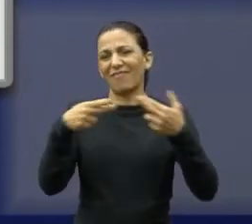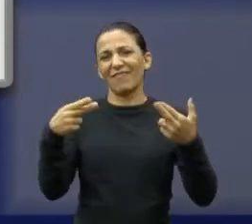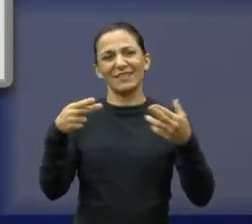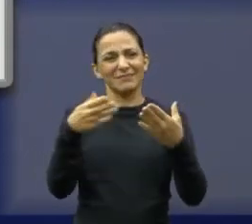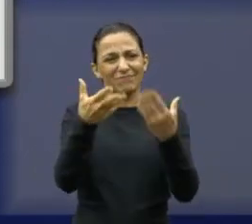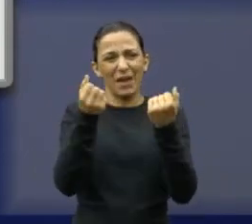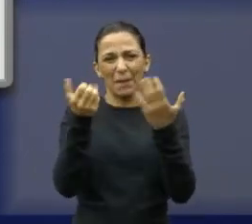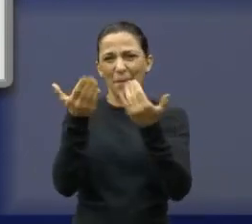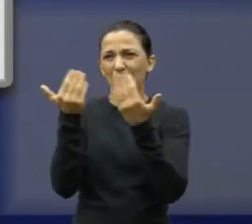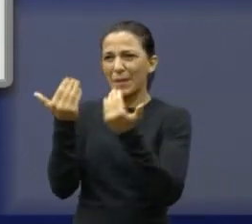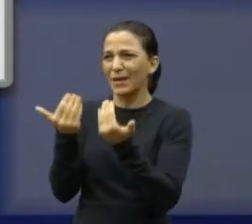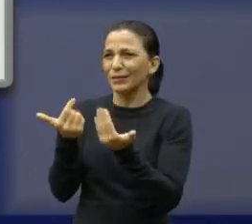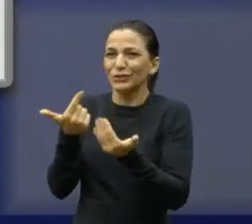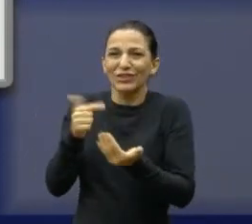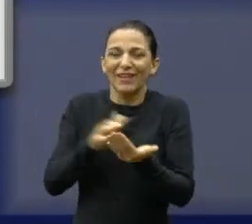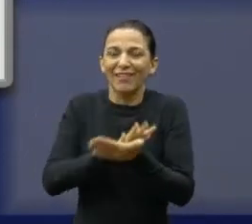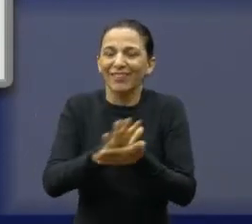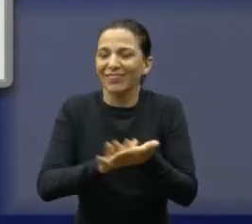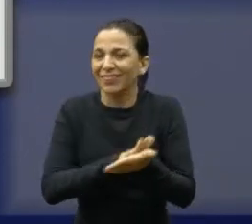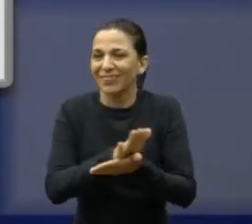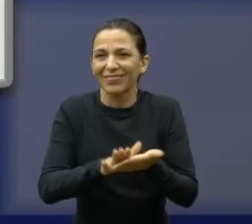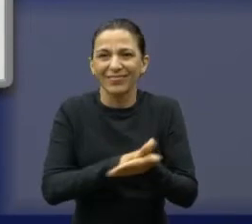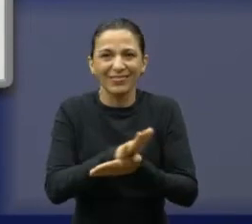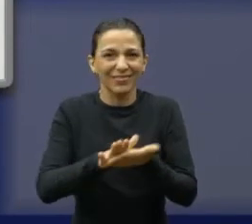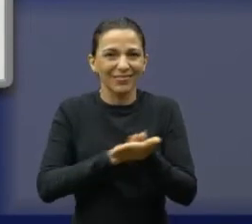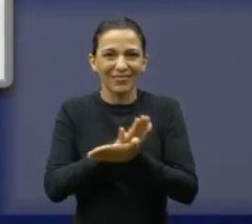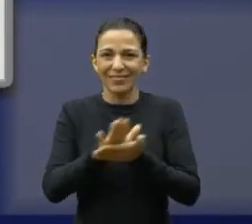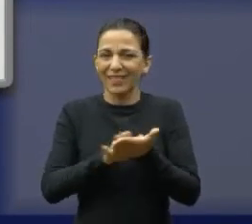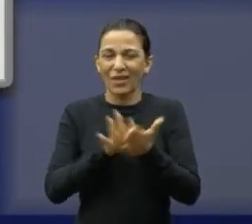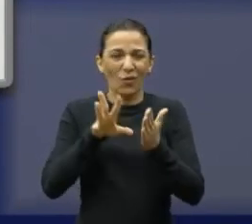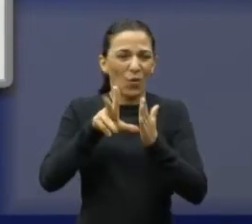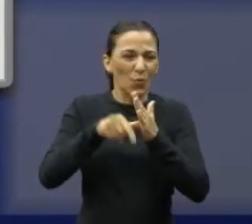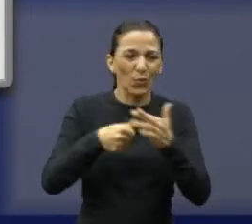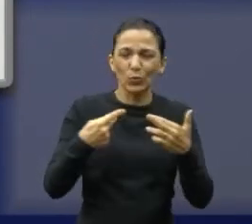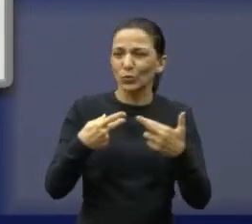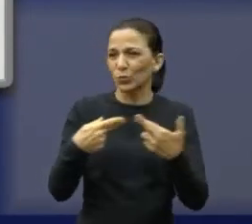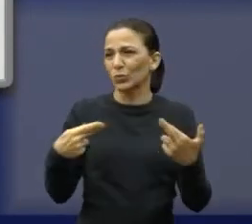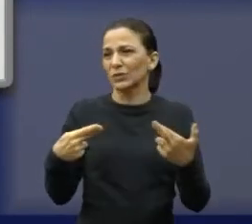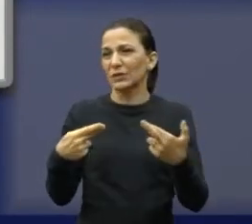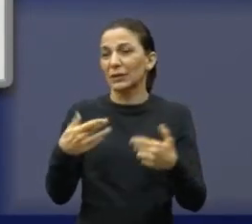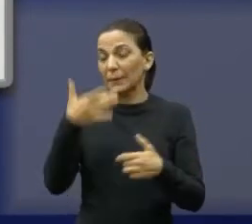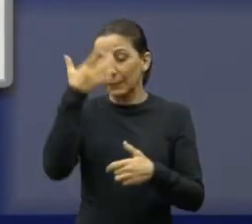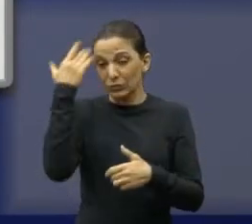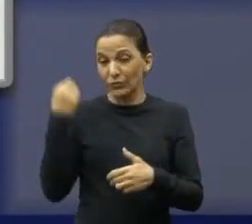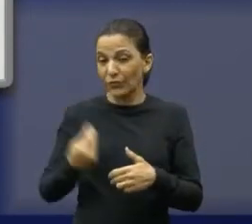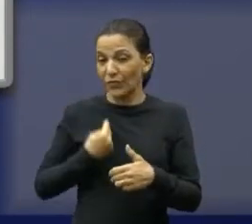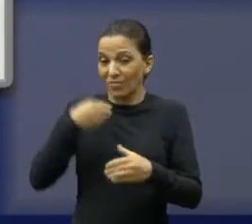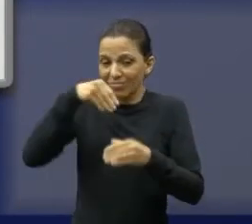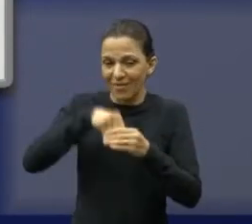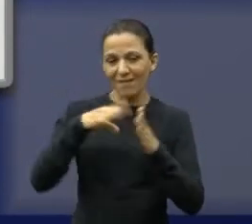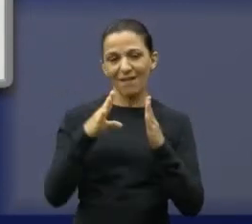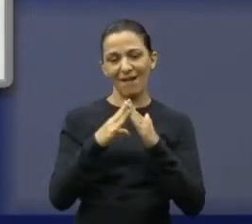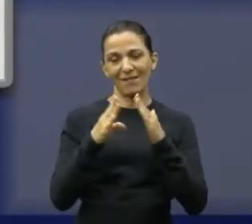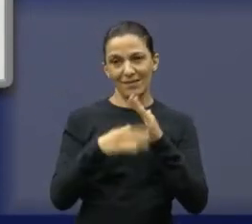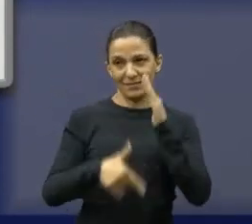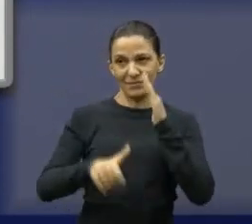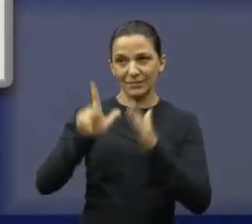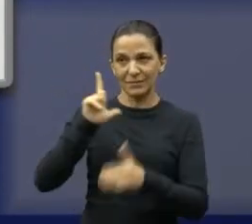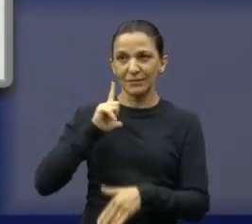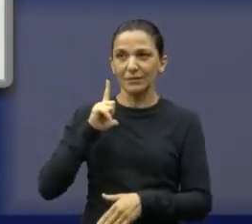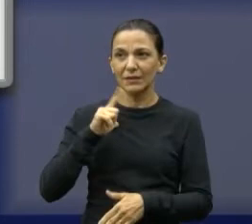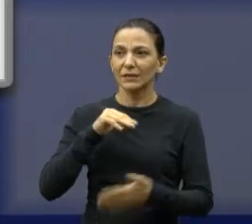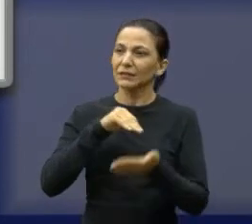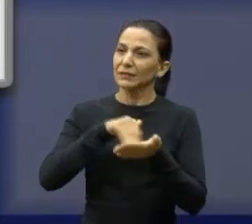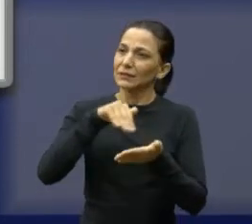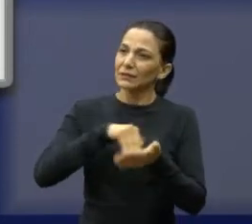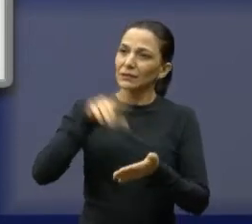lá, já não tinha mais porta, janela, não tinha piso, não tinha banheiro, não tinha mais nada. E tinha gente habitando ali. Tá? Ali nós envolvemos várias